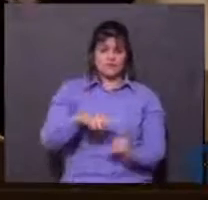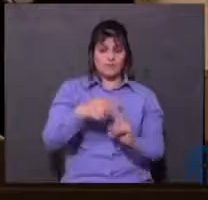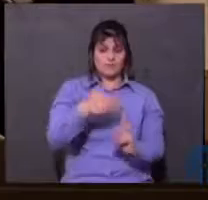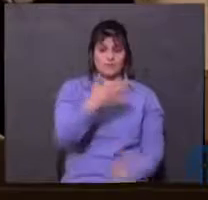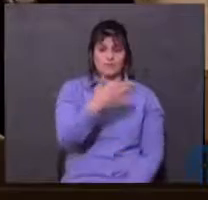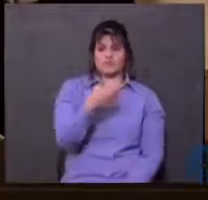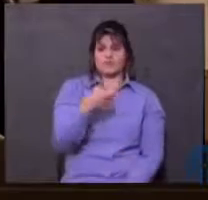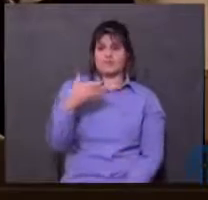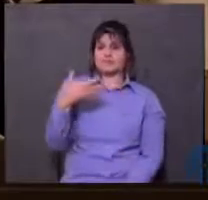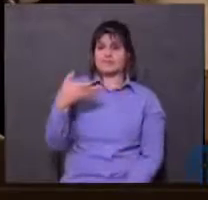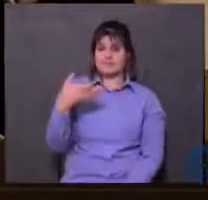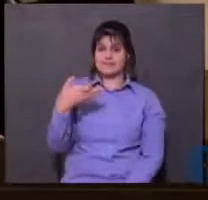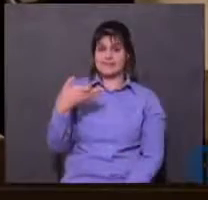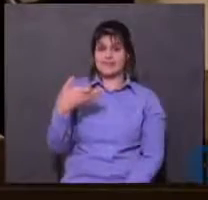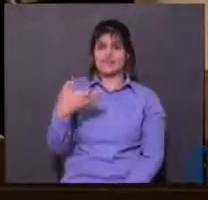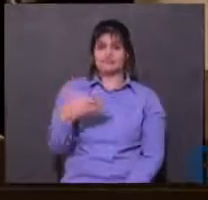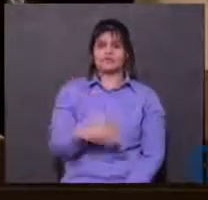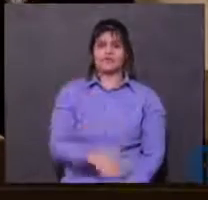1917.